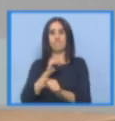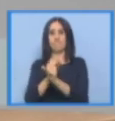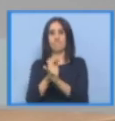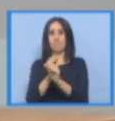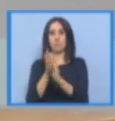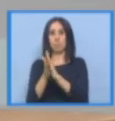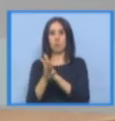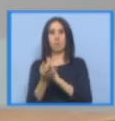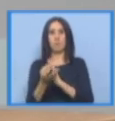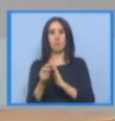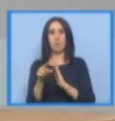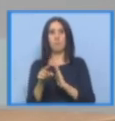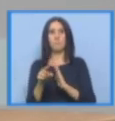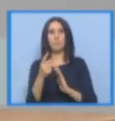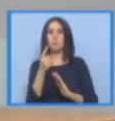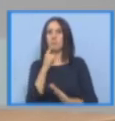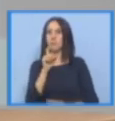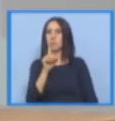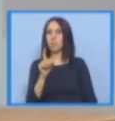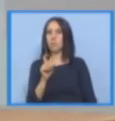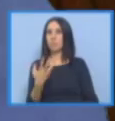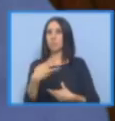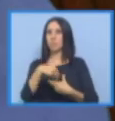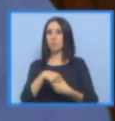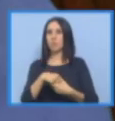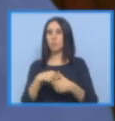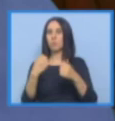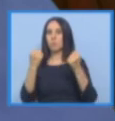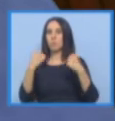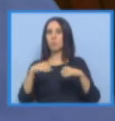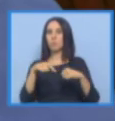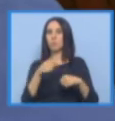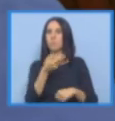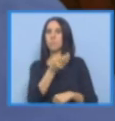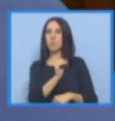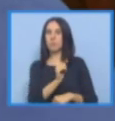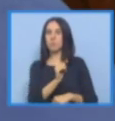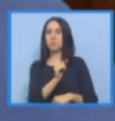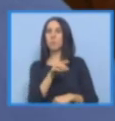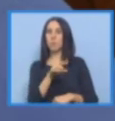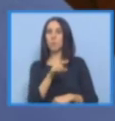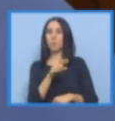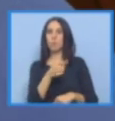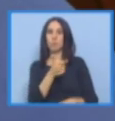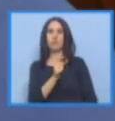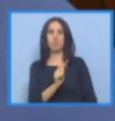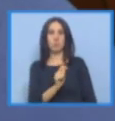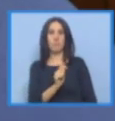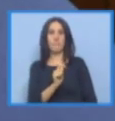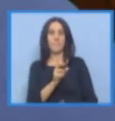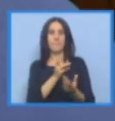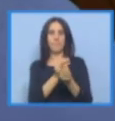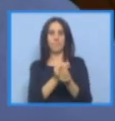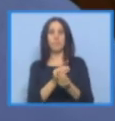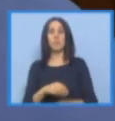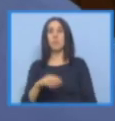era, aliás, uma das questões que faz parte do acordo do PS com o Bloco de Esquerda.